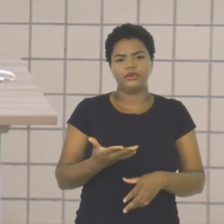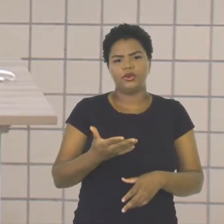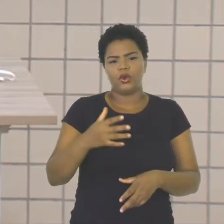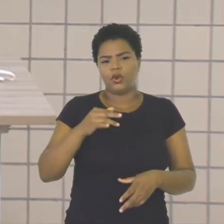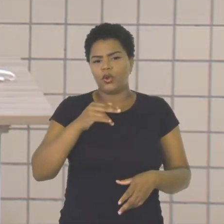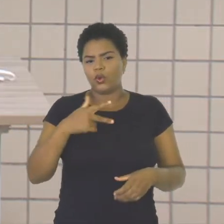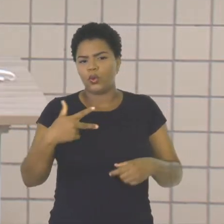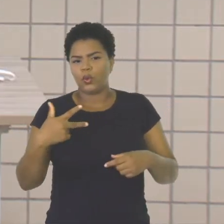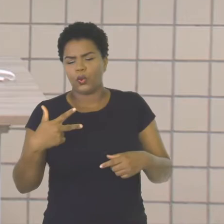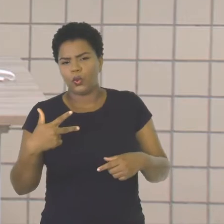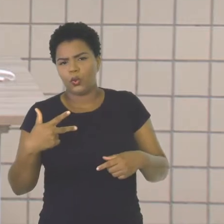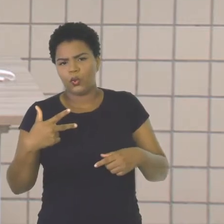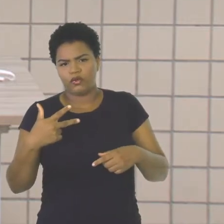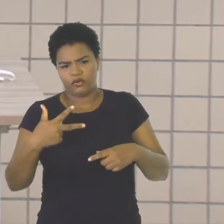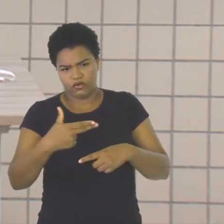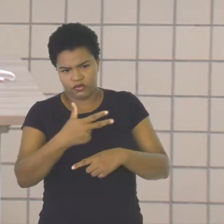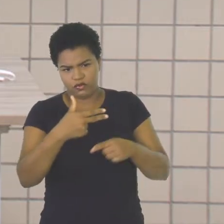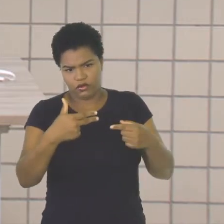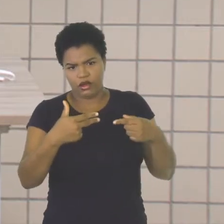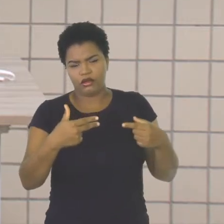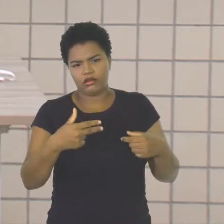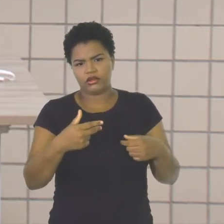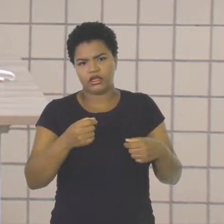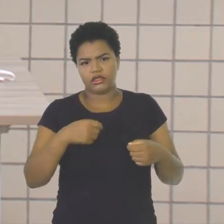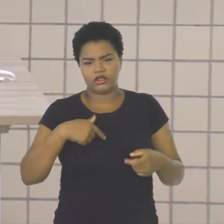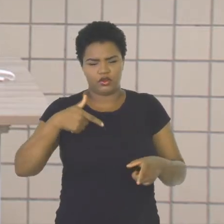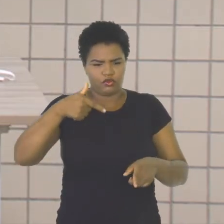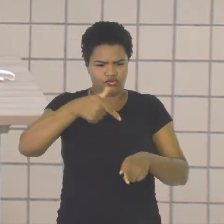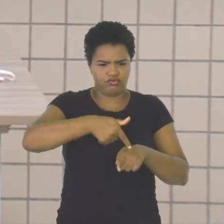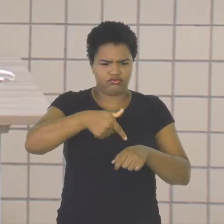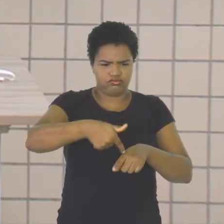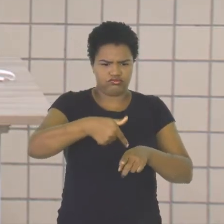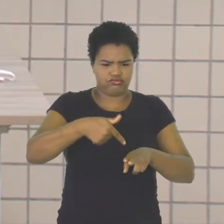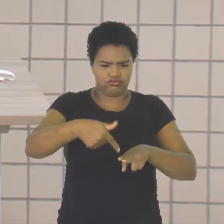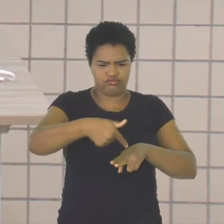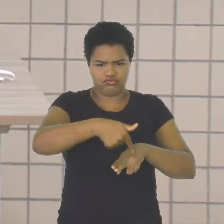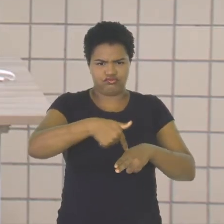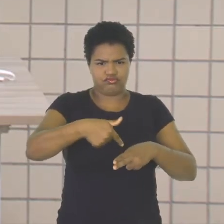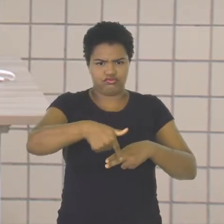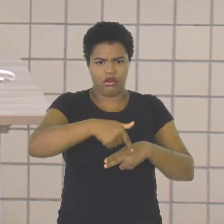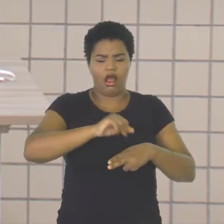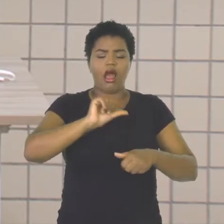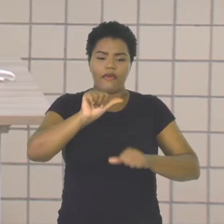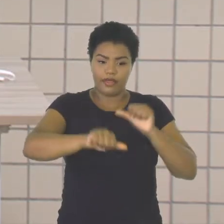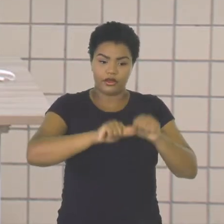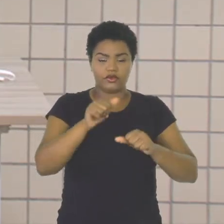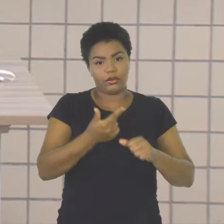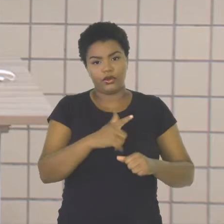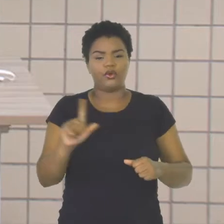pegar ele e levar ele para uma fundição, eu consigo derreter ele, transformar ele em uma outra coisa,